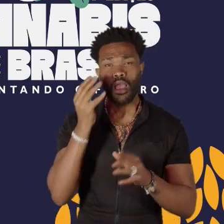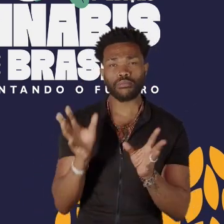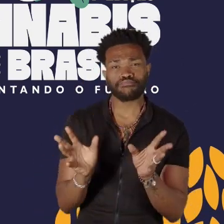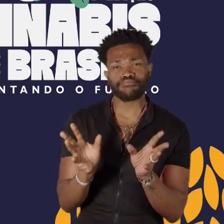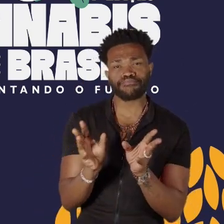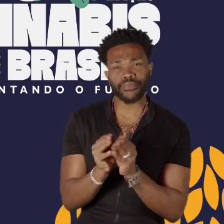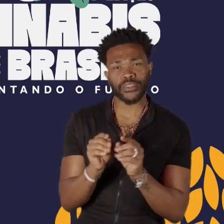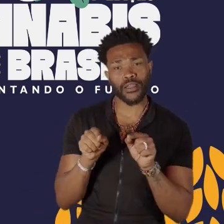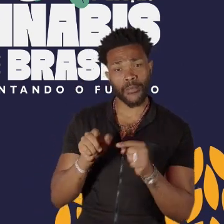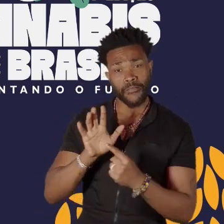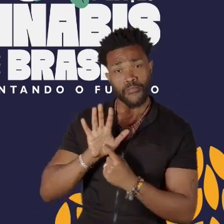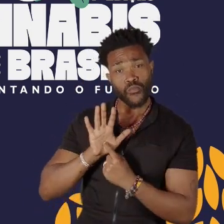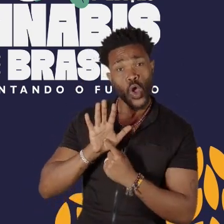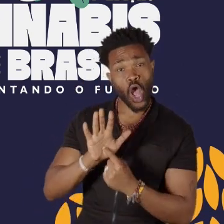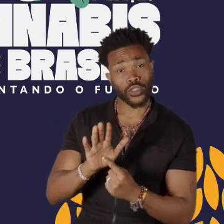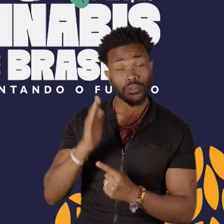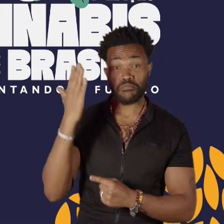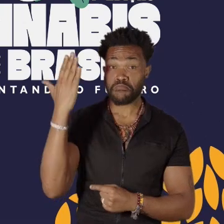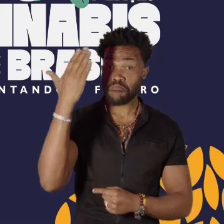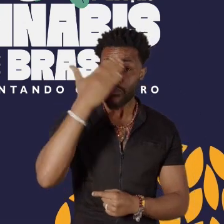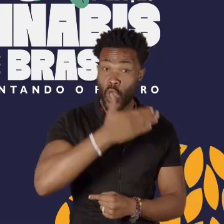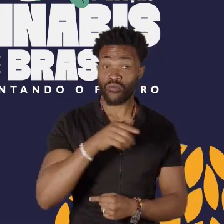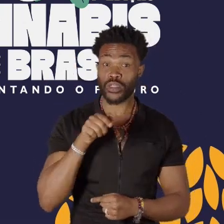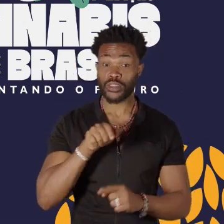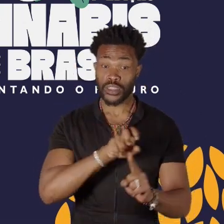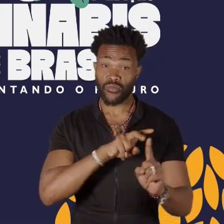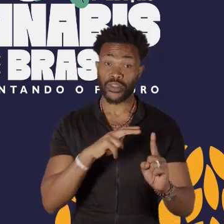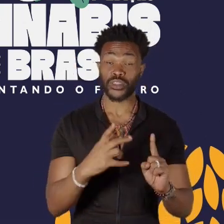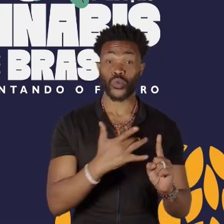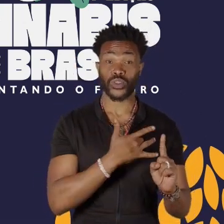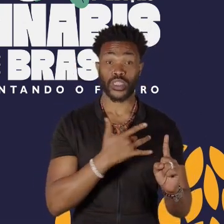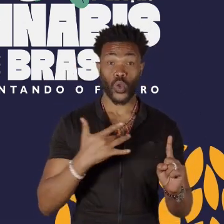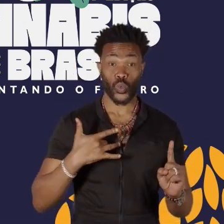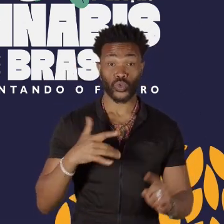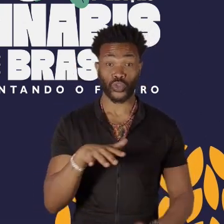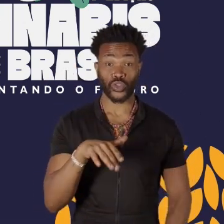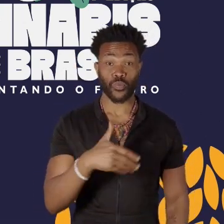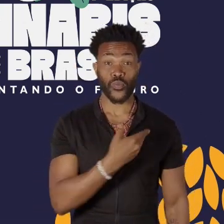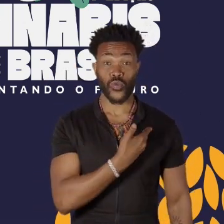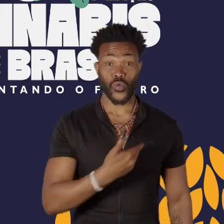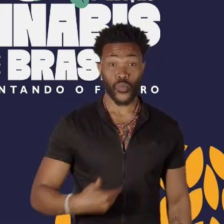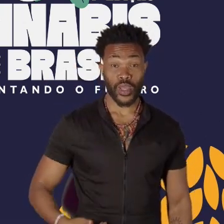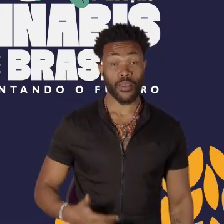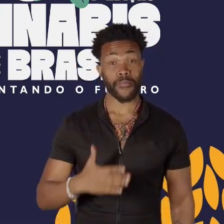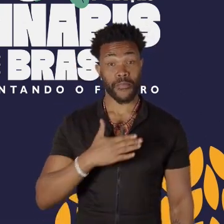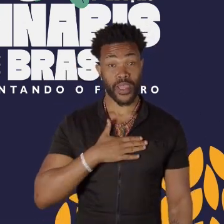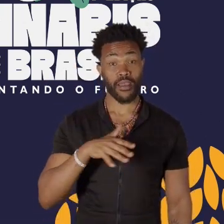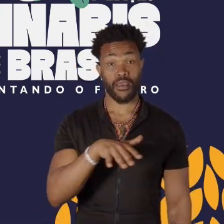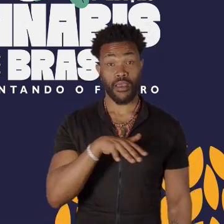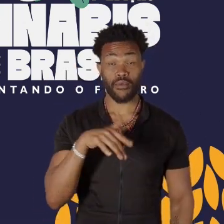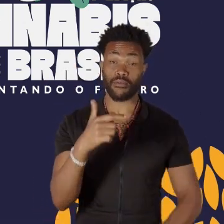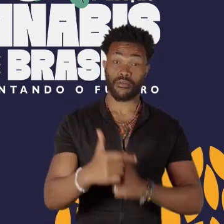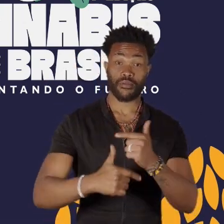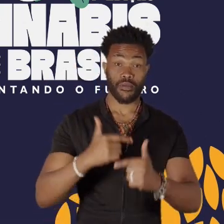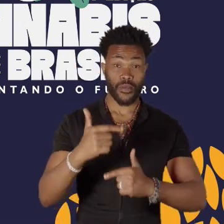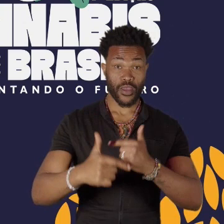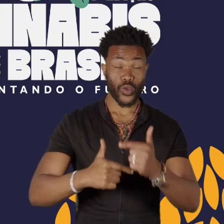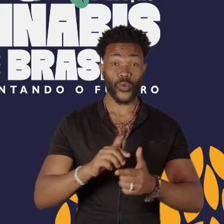síntese das evidências nessa perspectiva de saúde pública, que é a minha área de atuação.